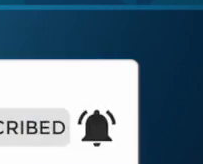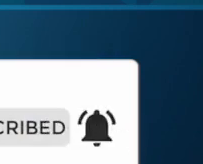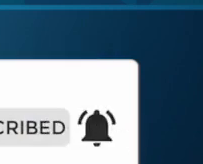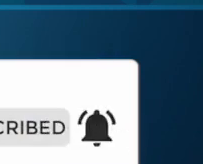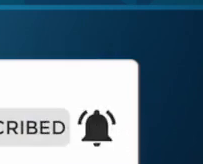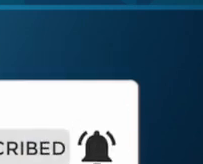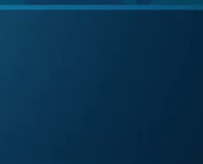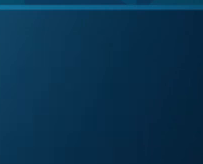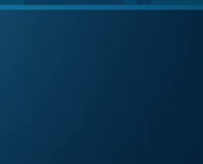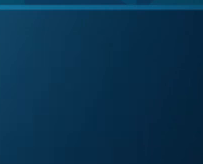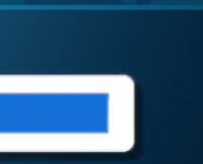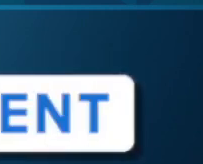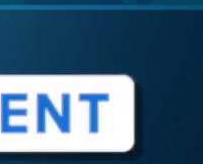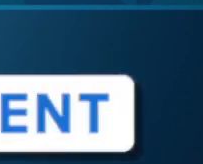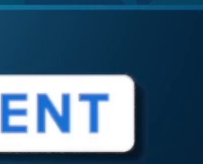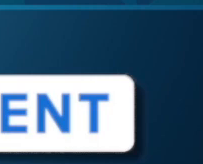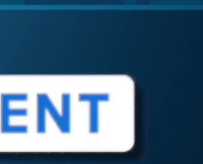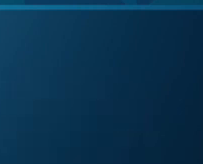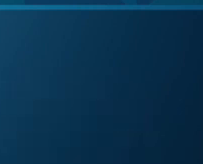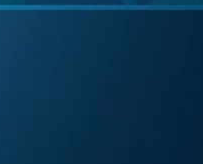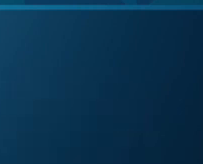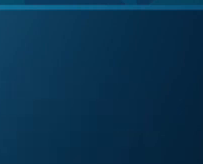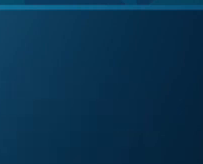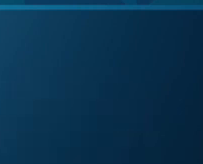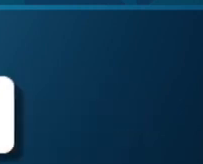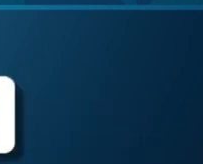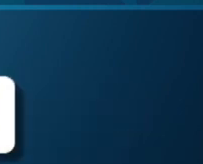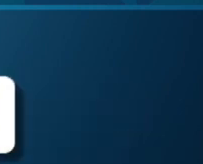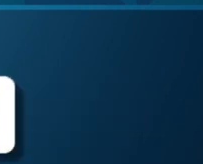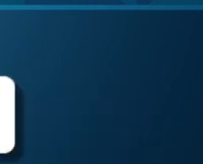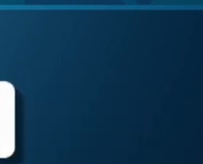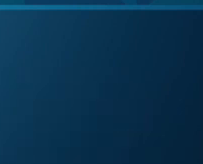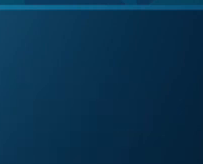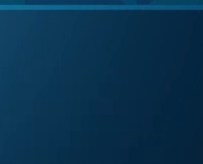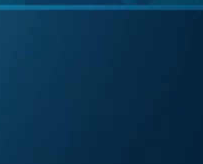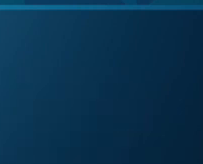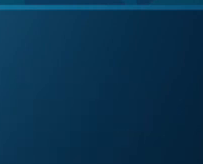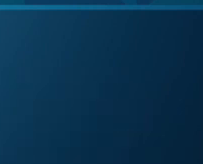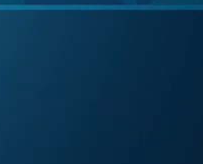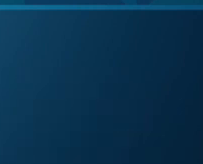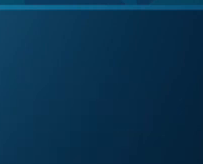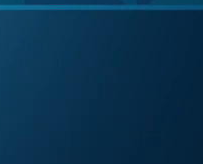botão notificação. Fo comentário na farretuta para mídia social Siraselek.